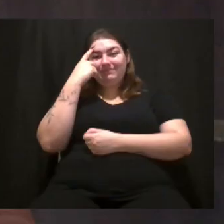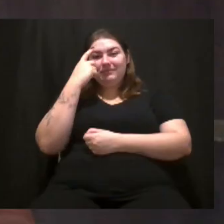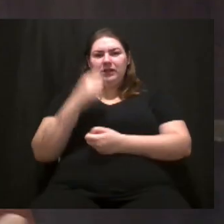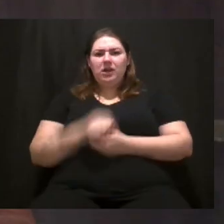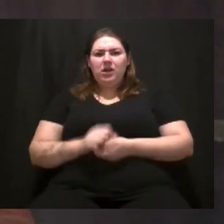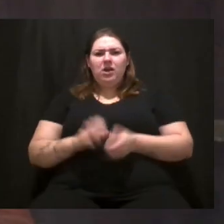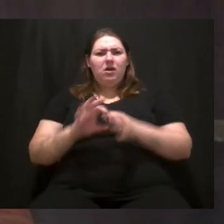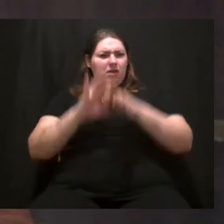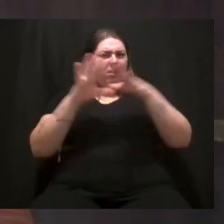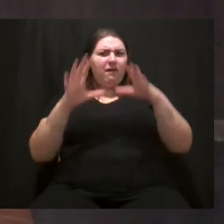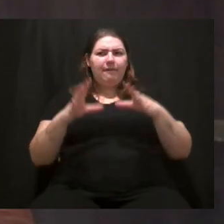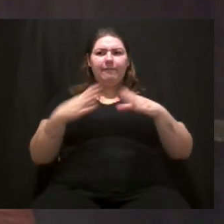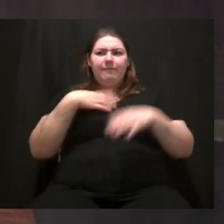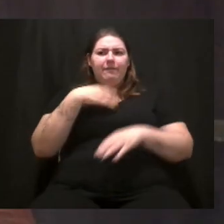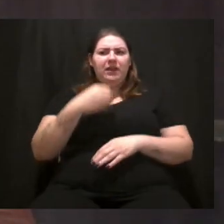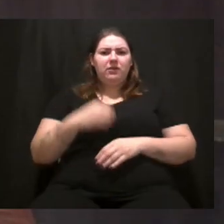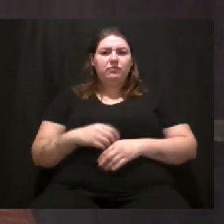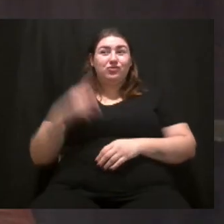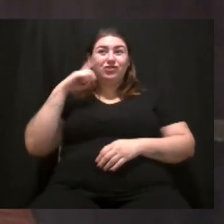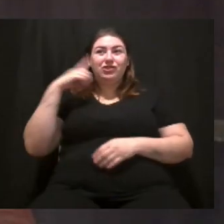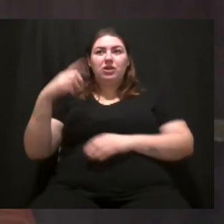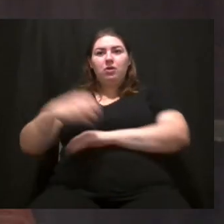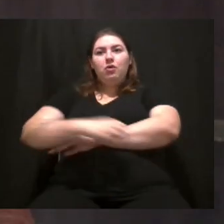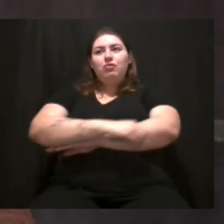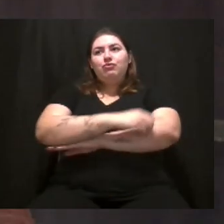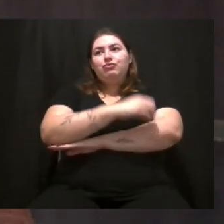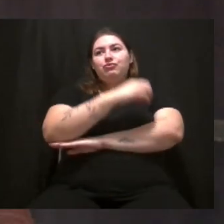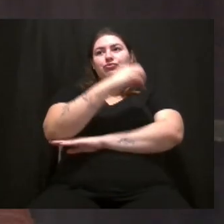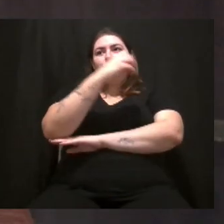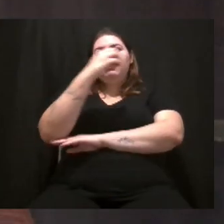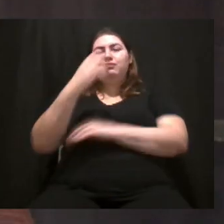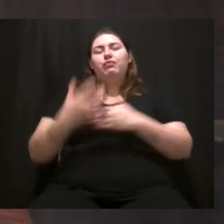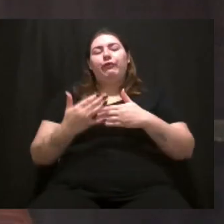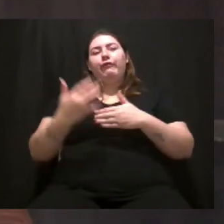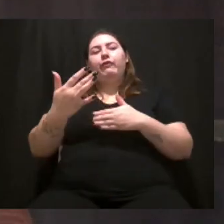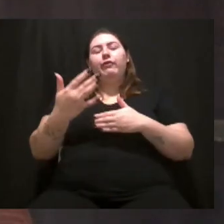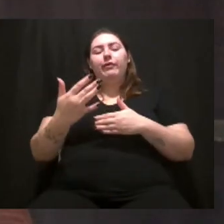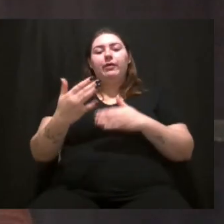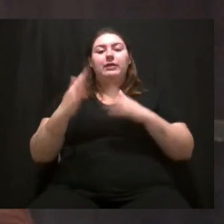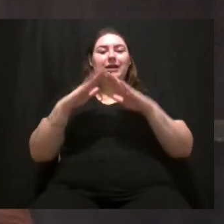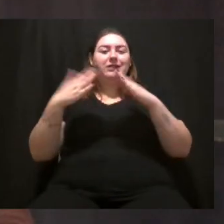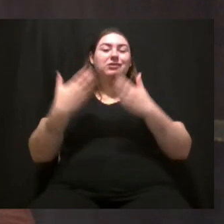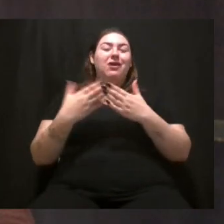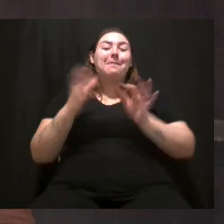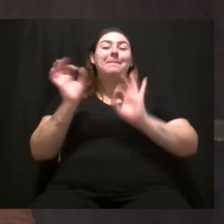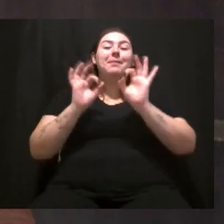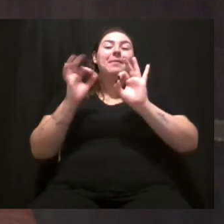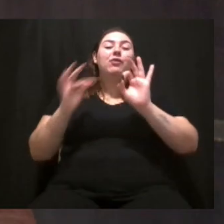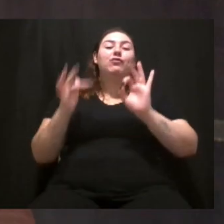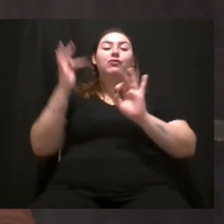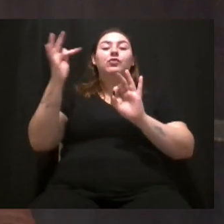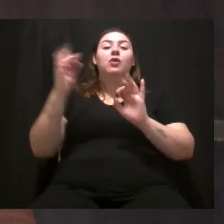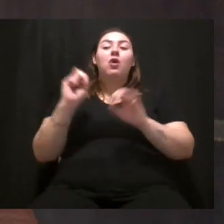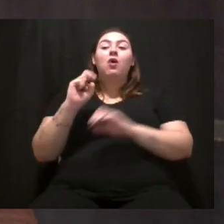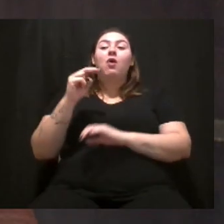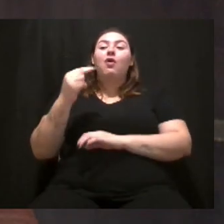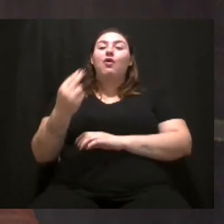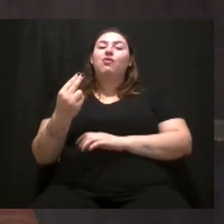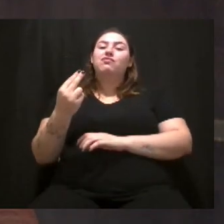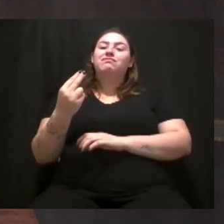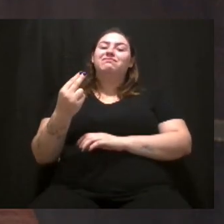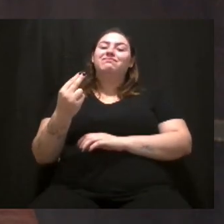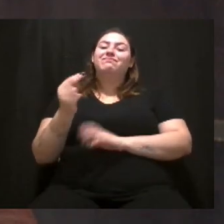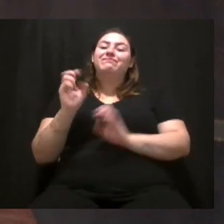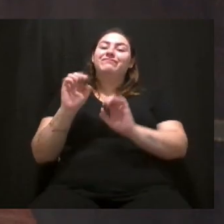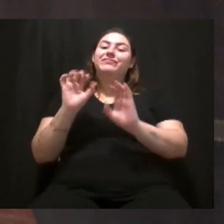o dia inteiro na escola está preparando ele para o futuro? Ou ele está, de alguma forma, formando uma pessoa, por exemplo, que não vai ter esse